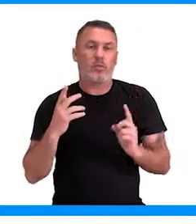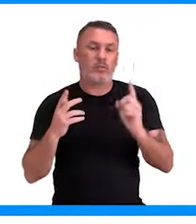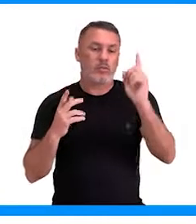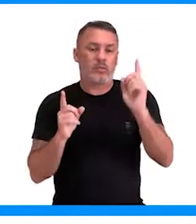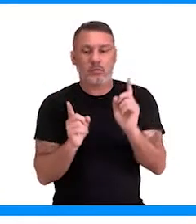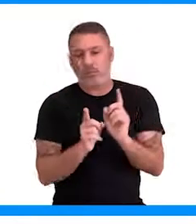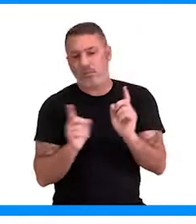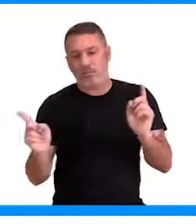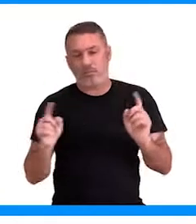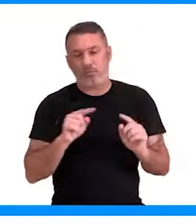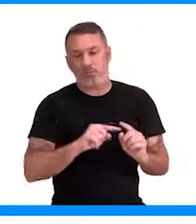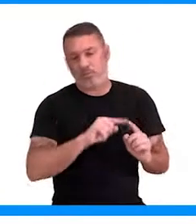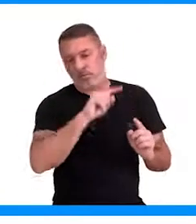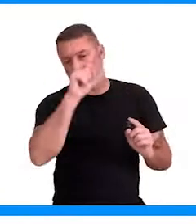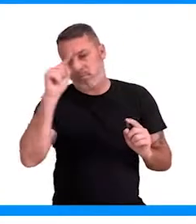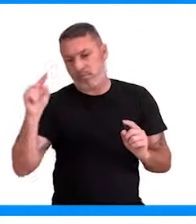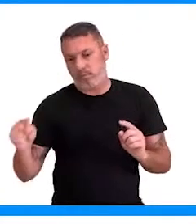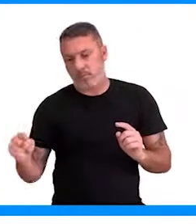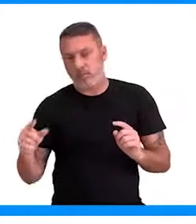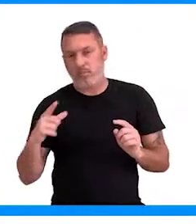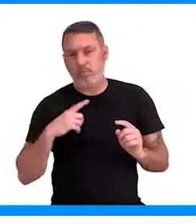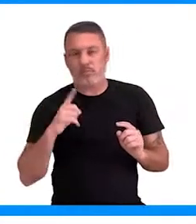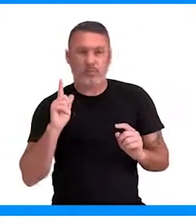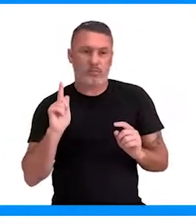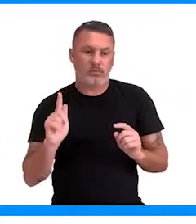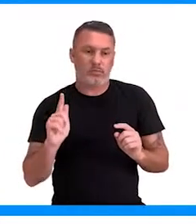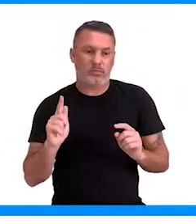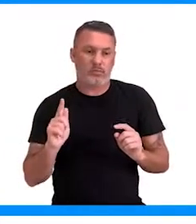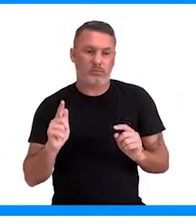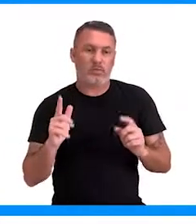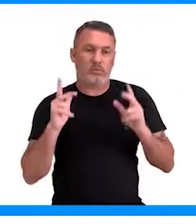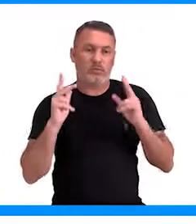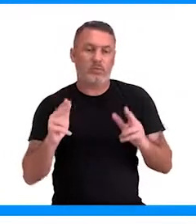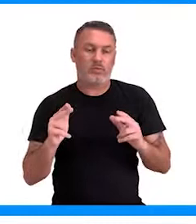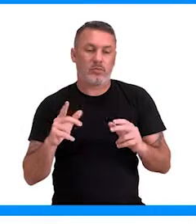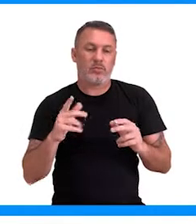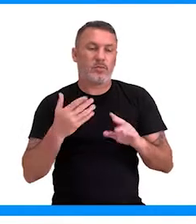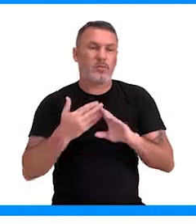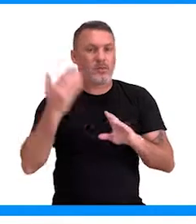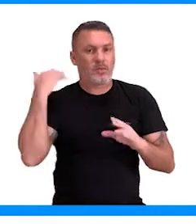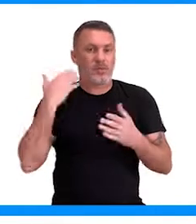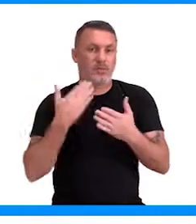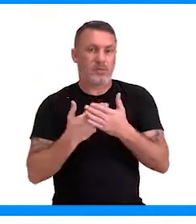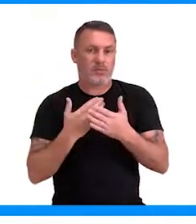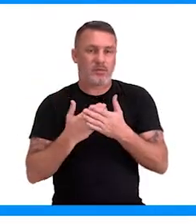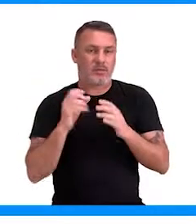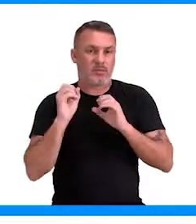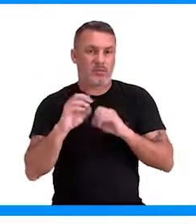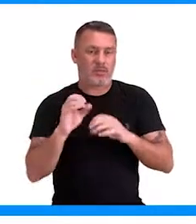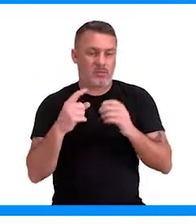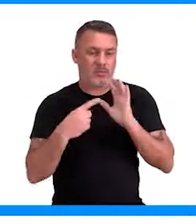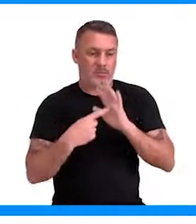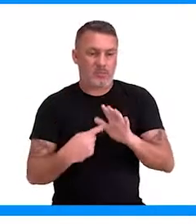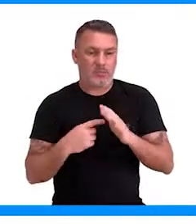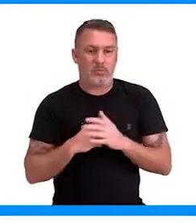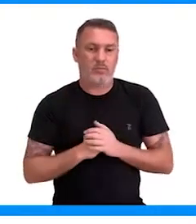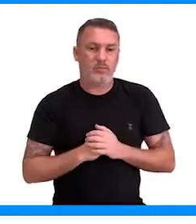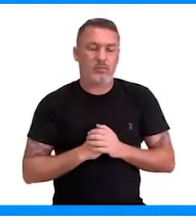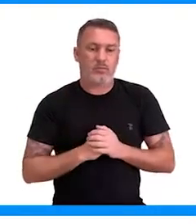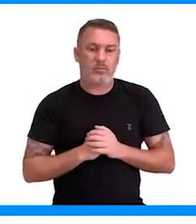um arremesso para cima, sob a influência da gravidade, como a gente fez na aula anterior.